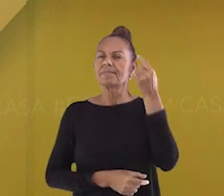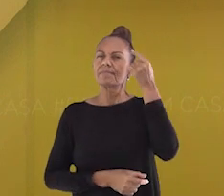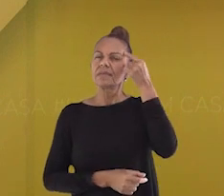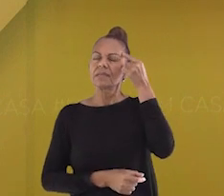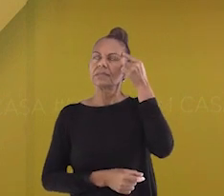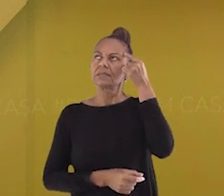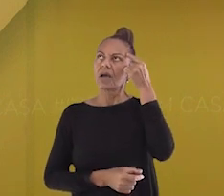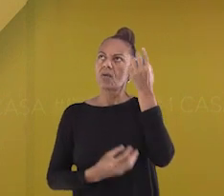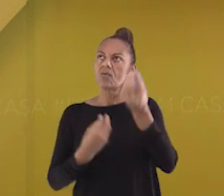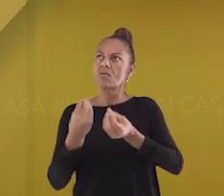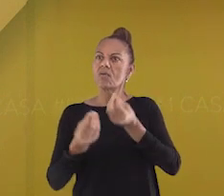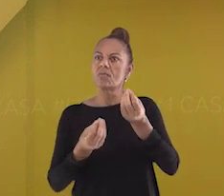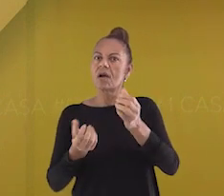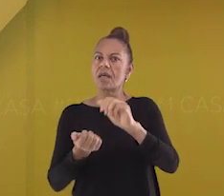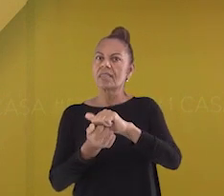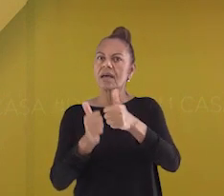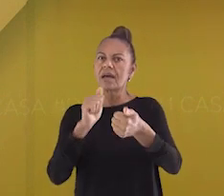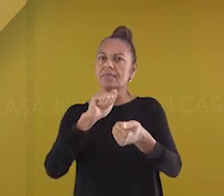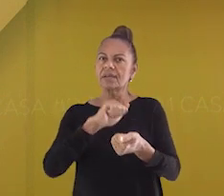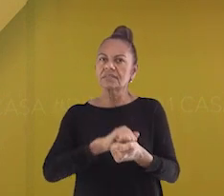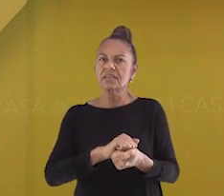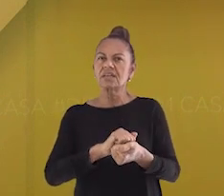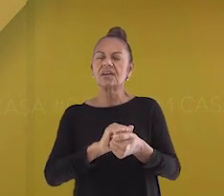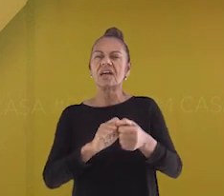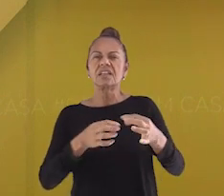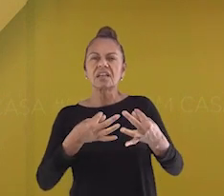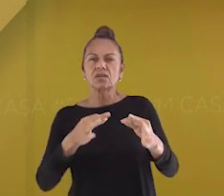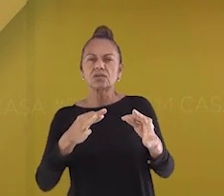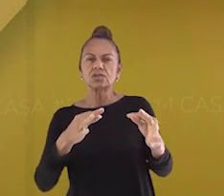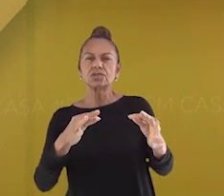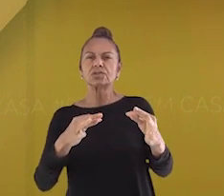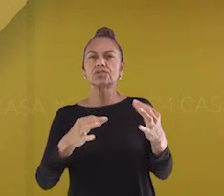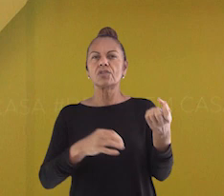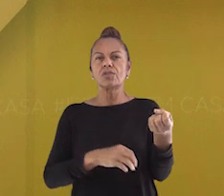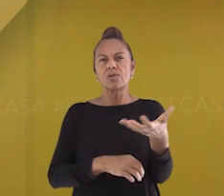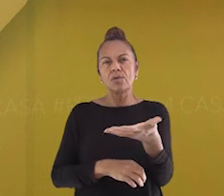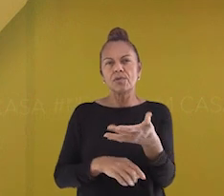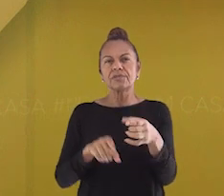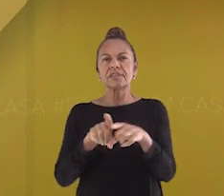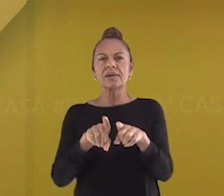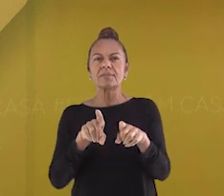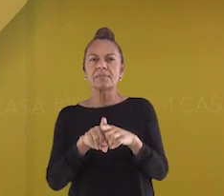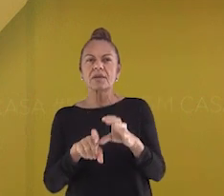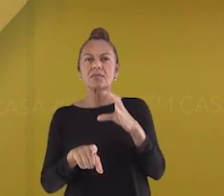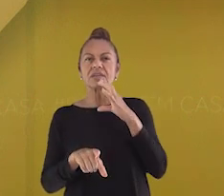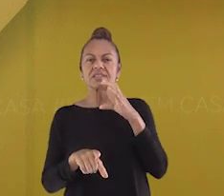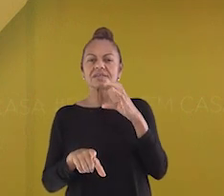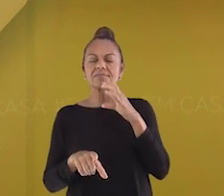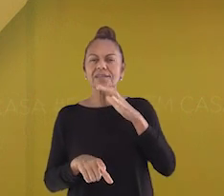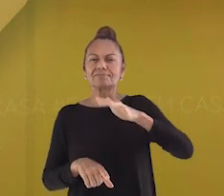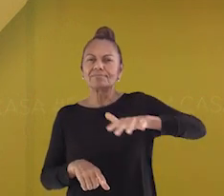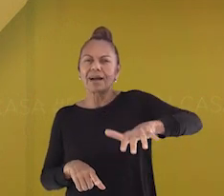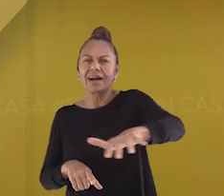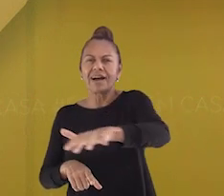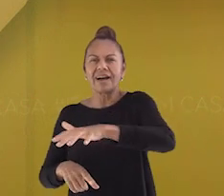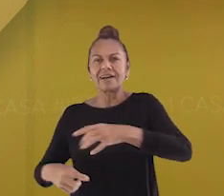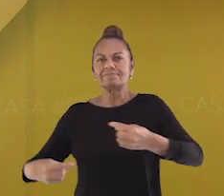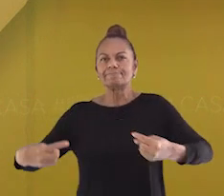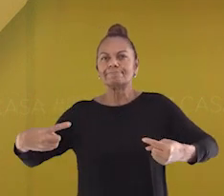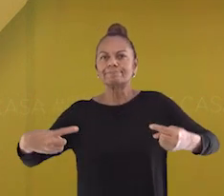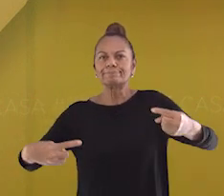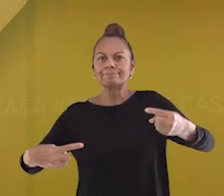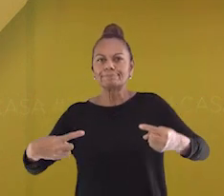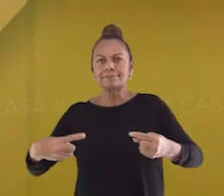pensa sobre a adaptação a novas tecnologias e conhecimentos em um cenário cada vez mais